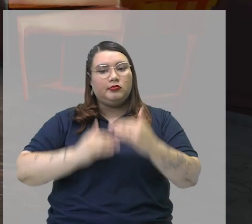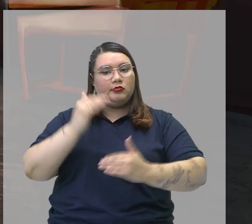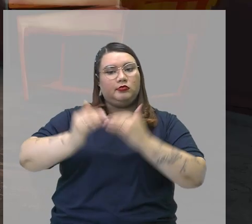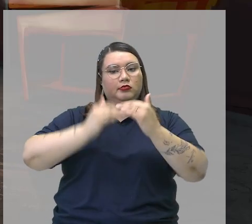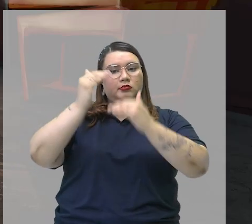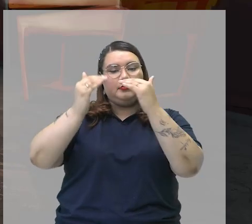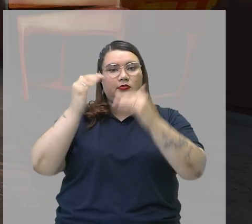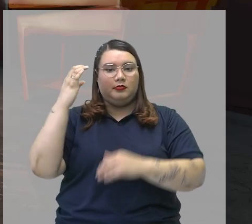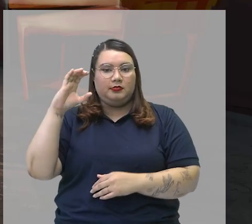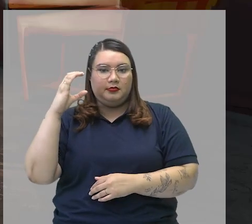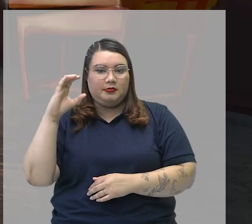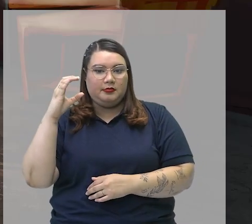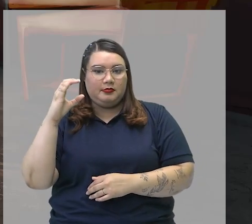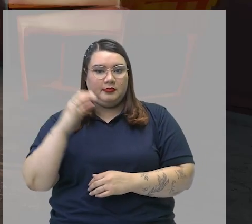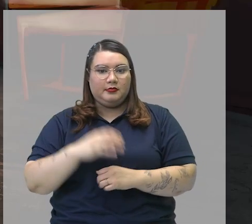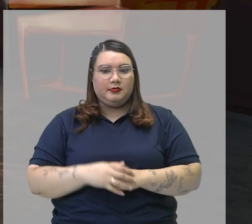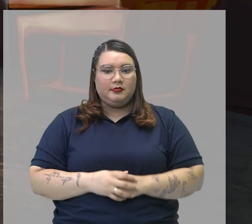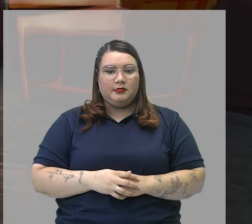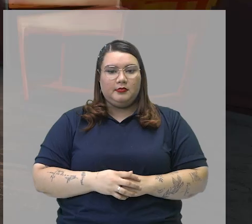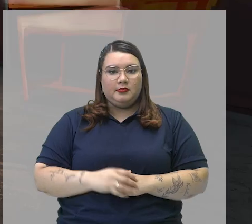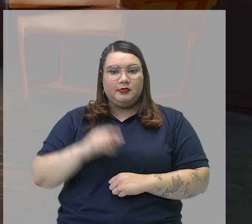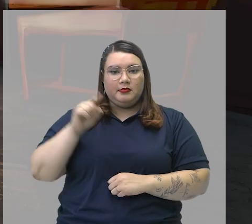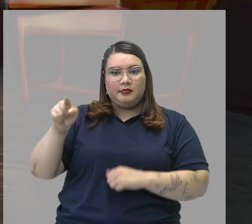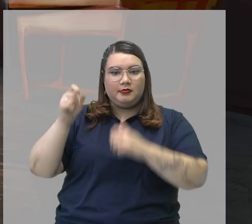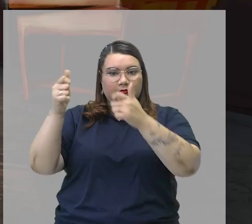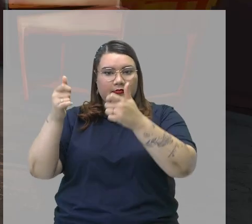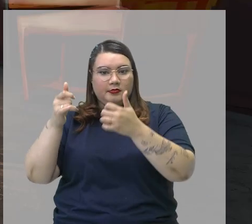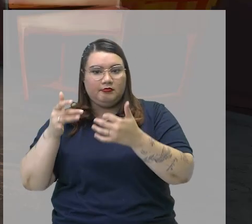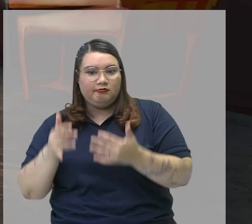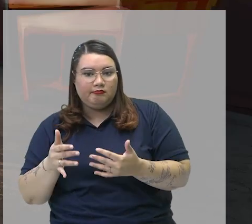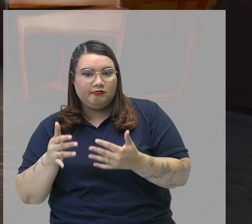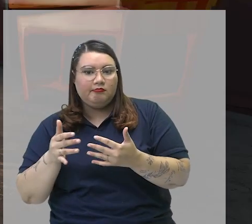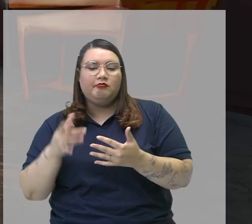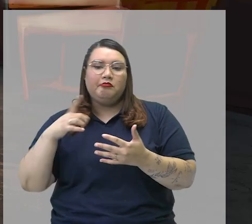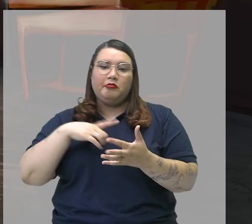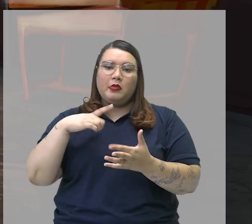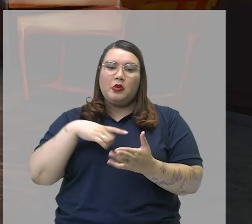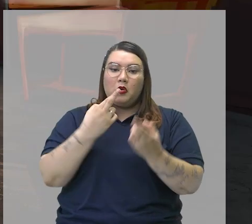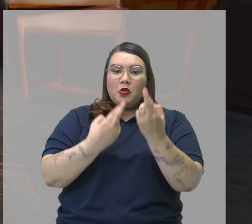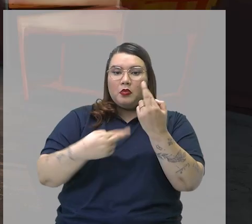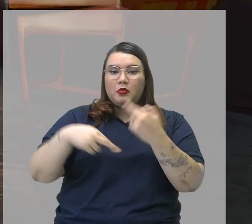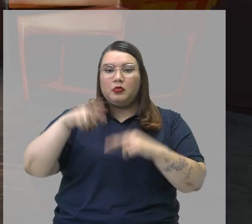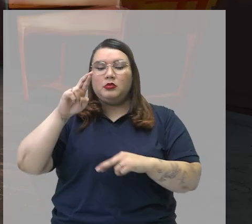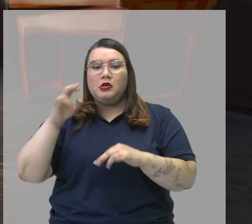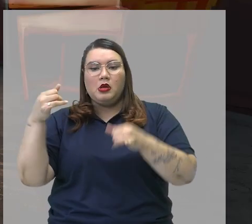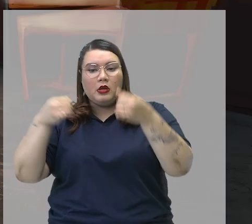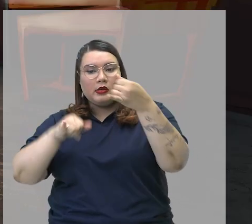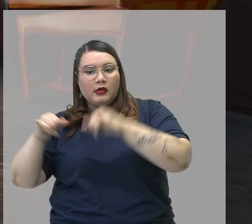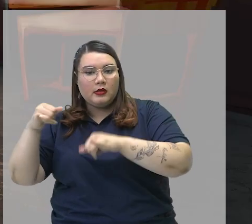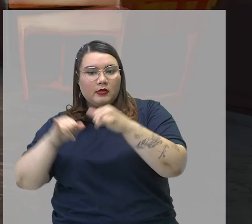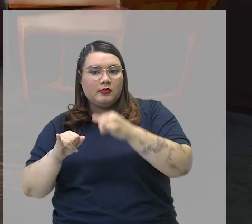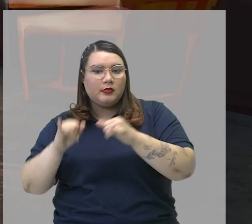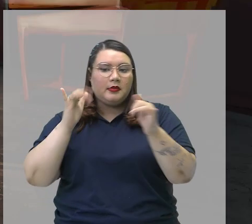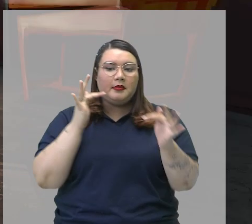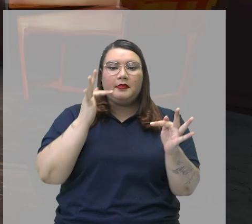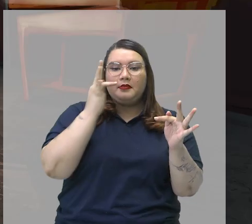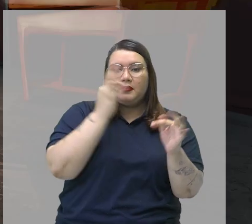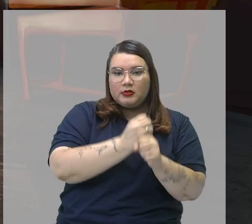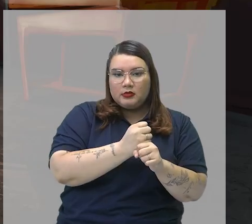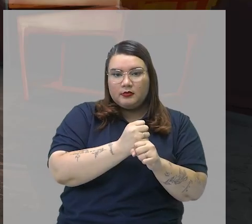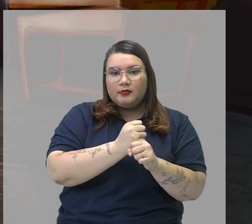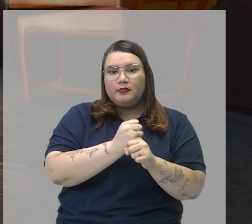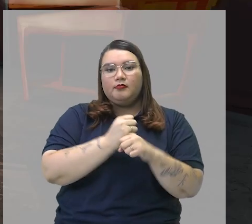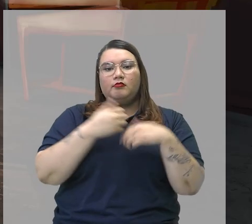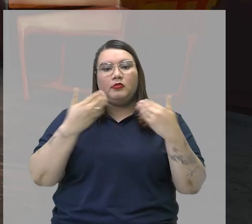avanço da ciência. Essas descobertas revolucionaram a química e a física